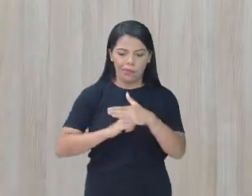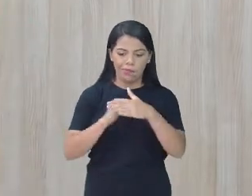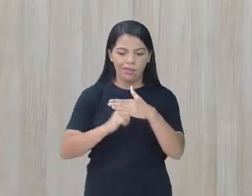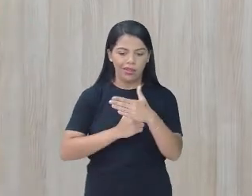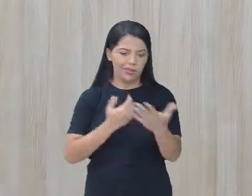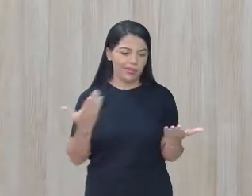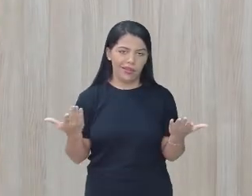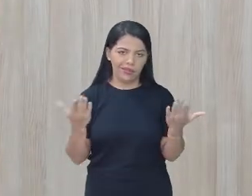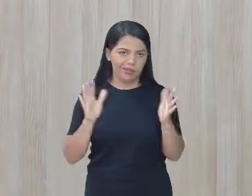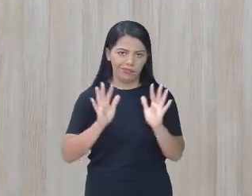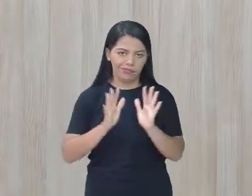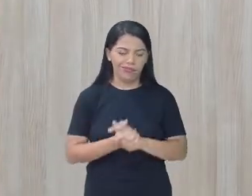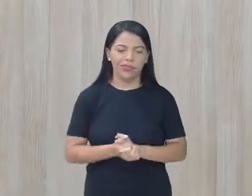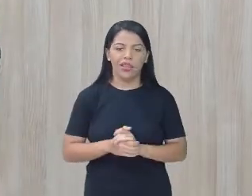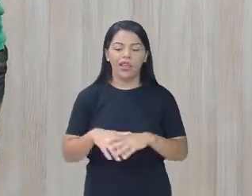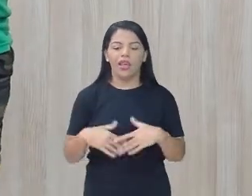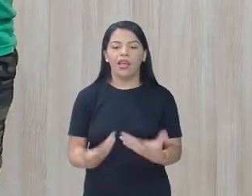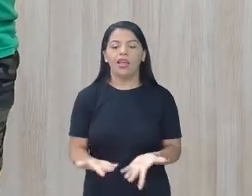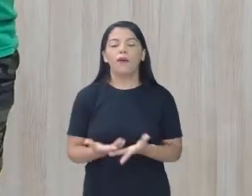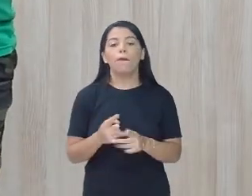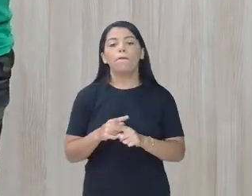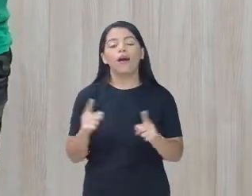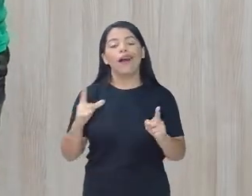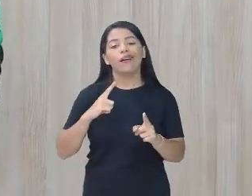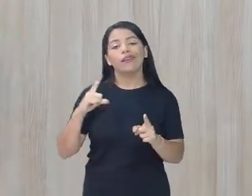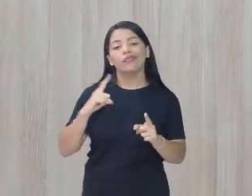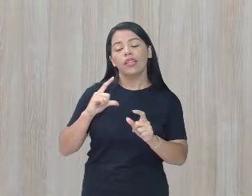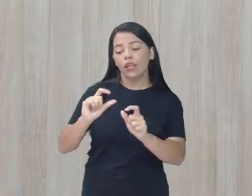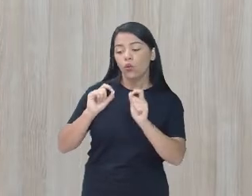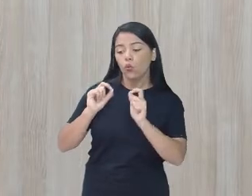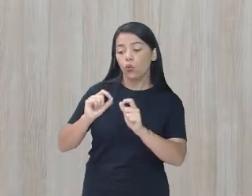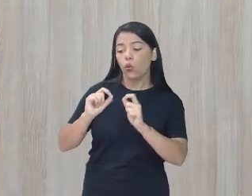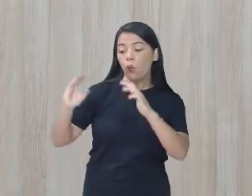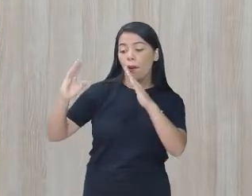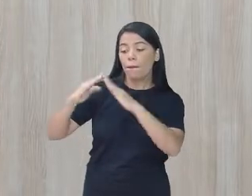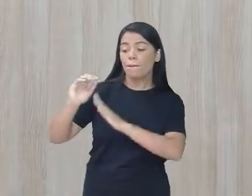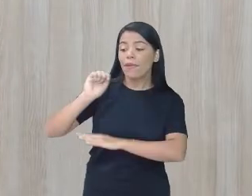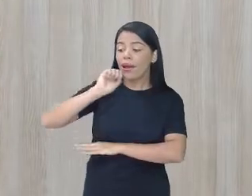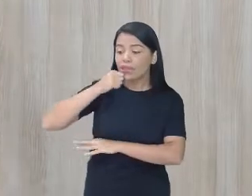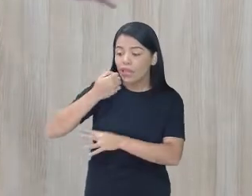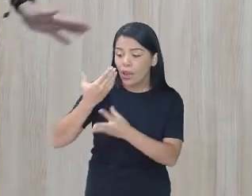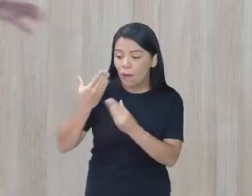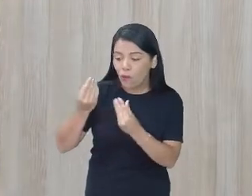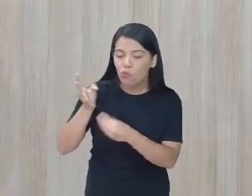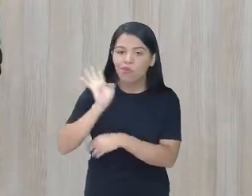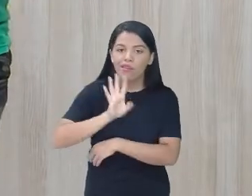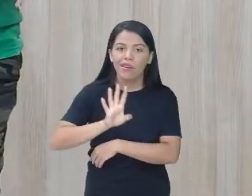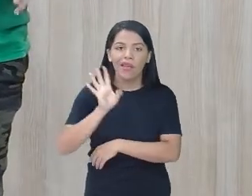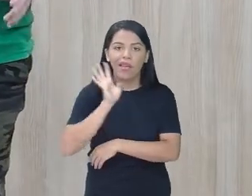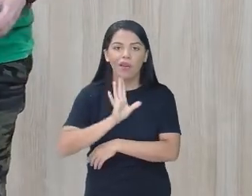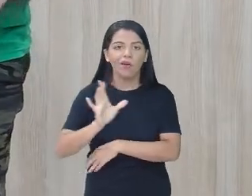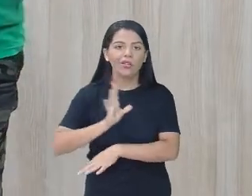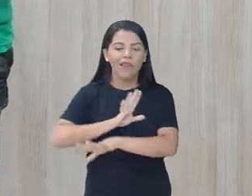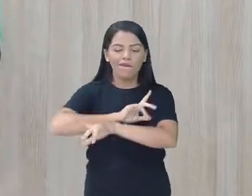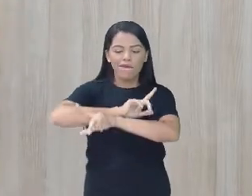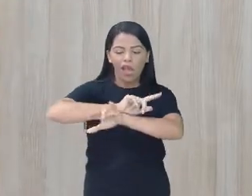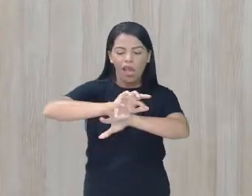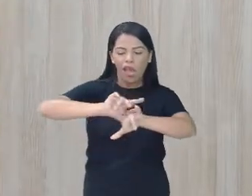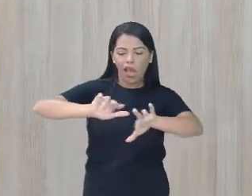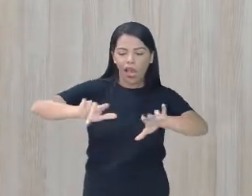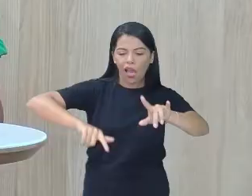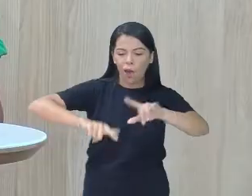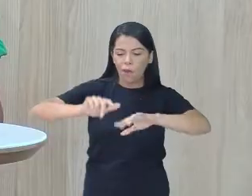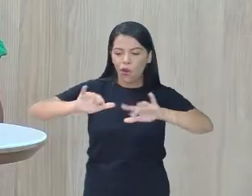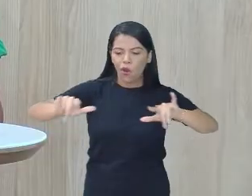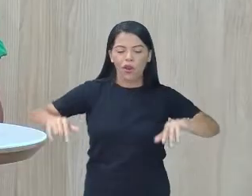né, professora? Pois é. Mas tem uma padaria bem legal lá com uma variedade de pães, né? De produtos. Você fala